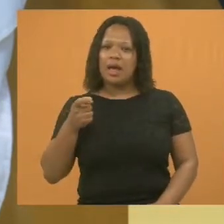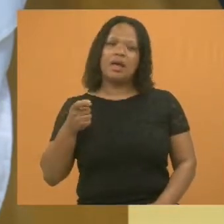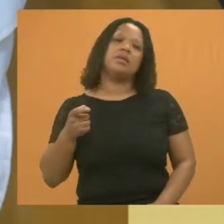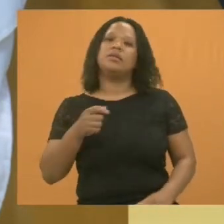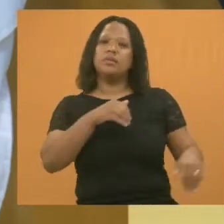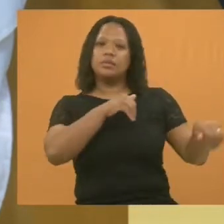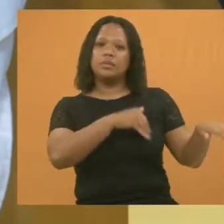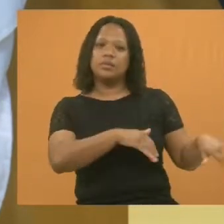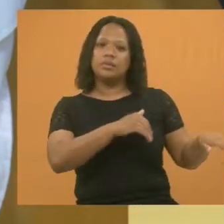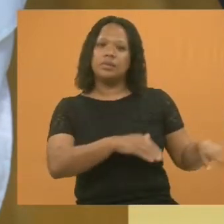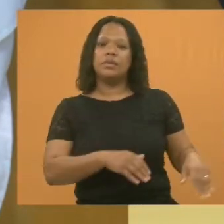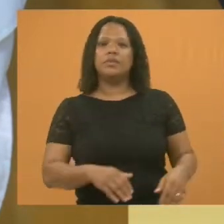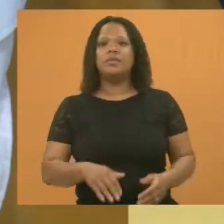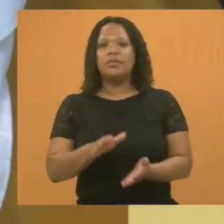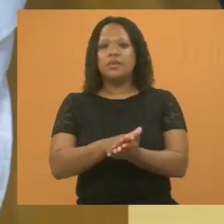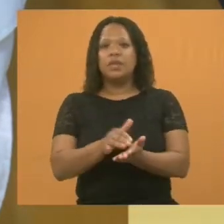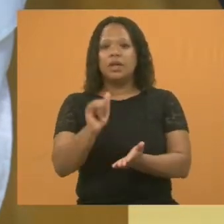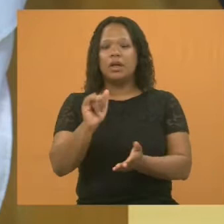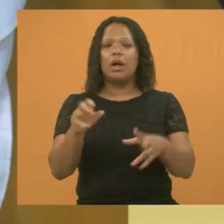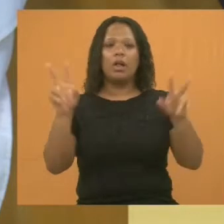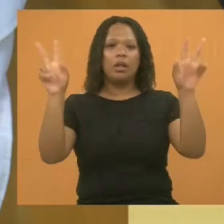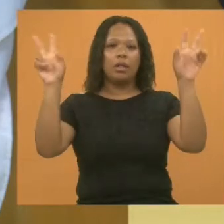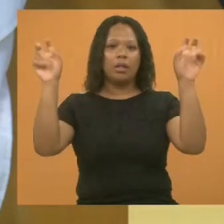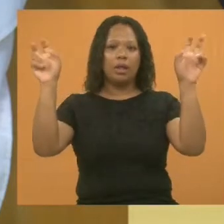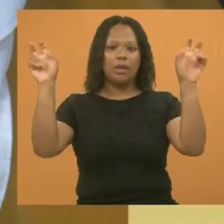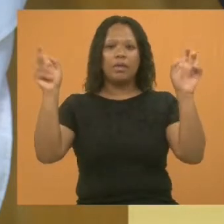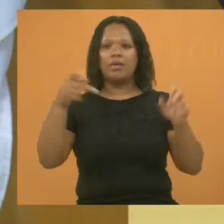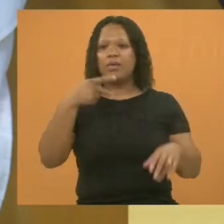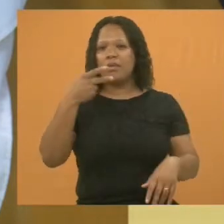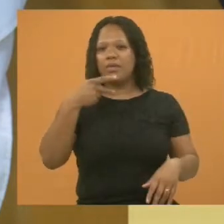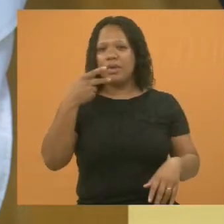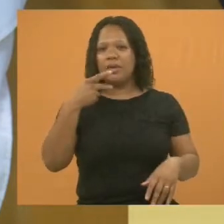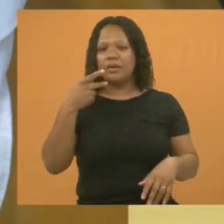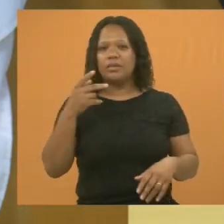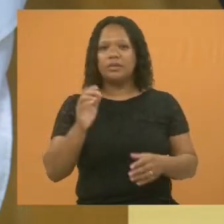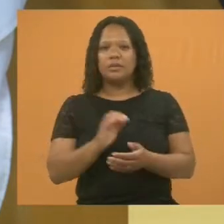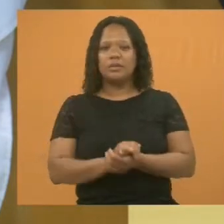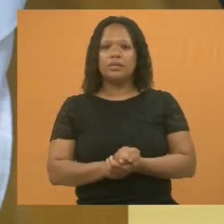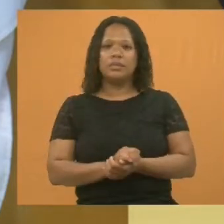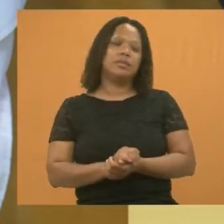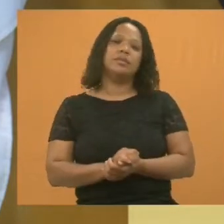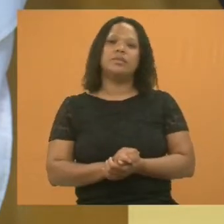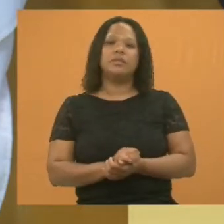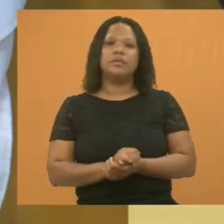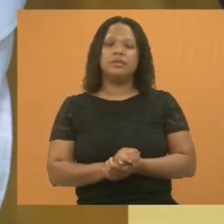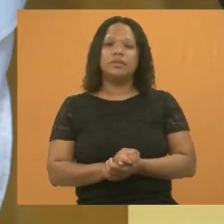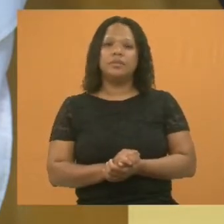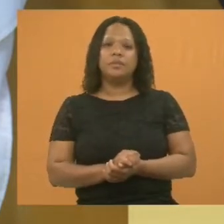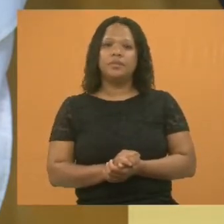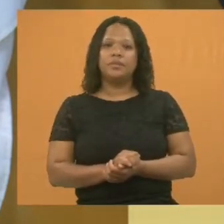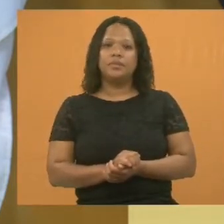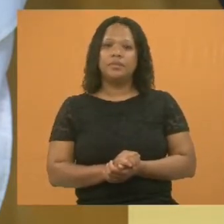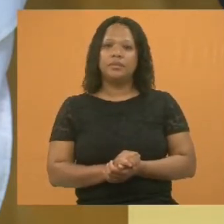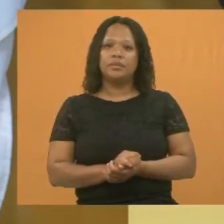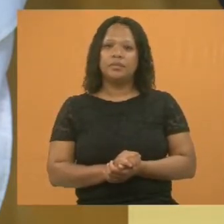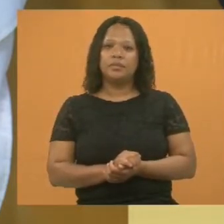Jacareí. O assunto que eu vou falar é o Plano Diretor de Jacareí.